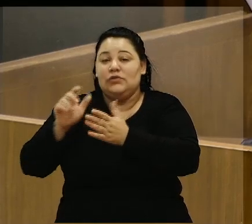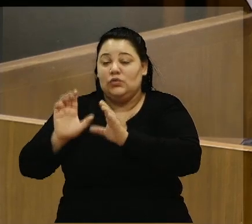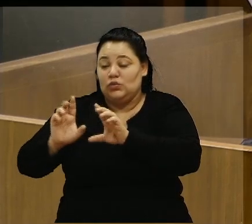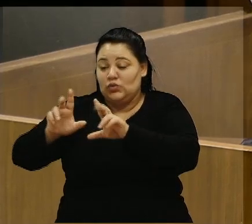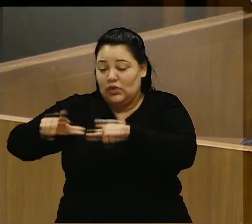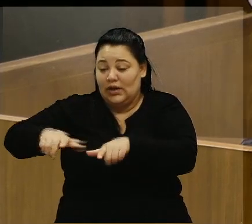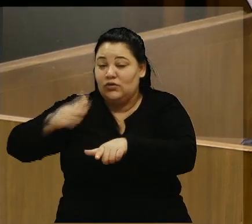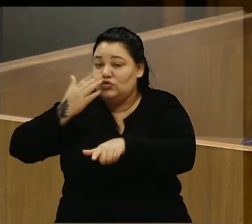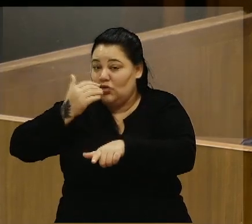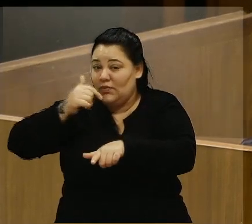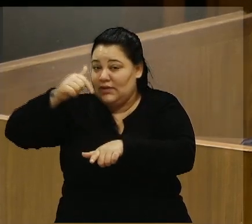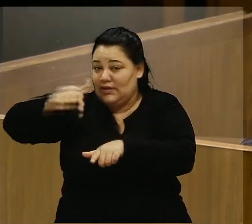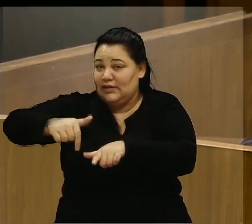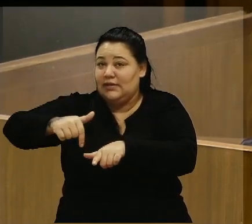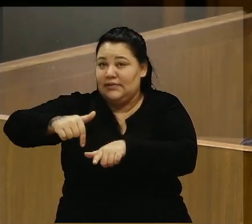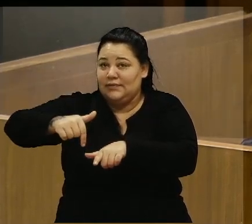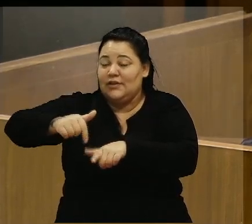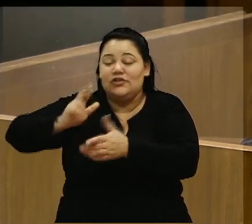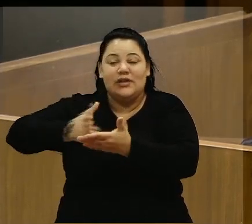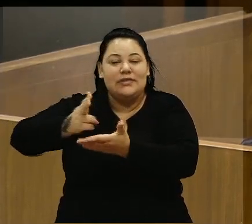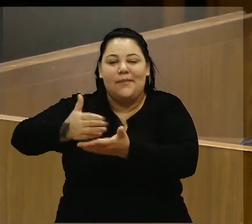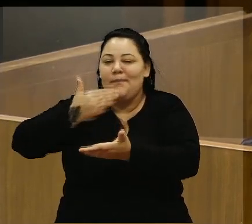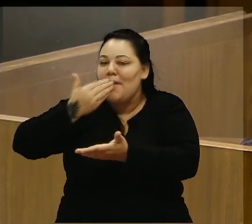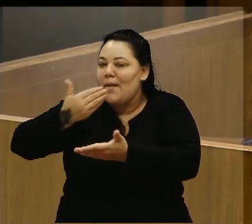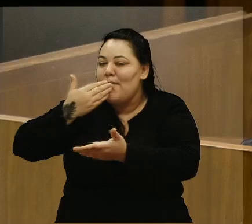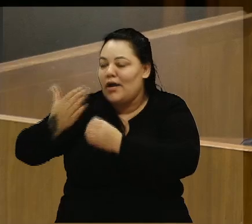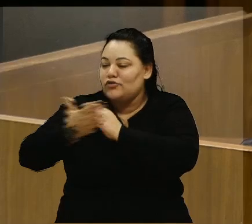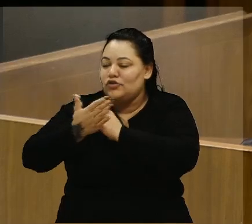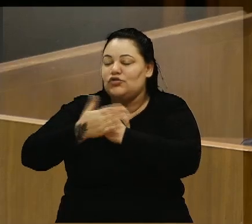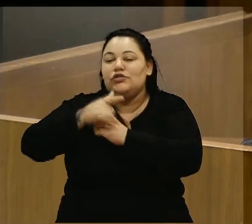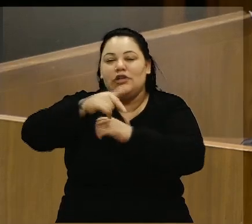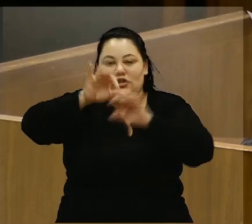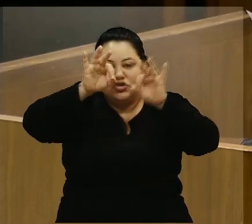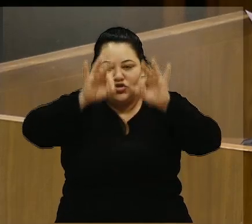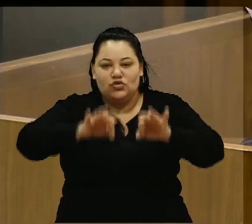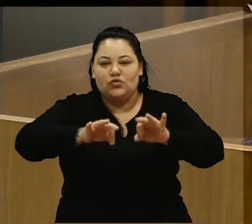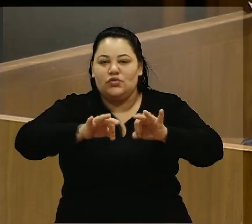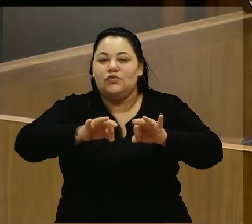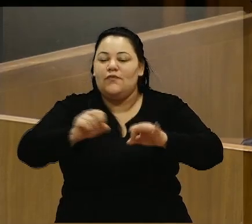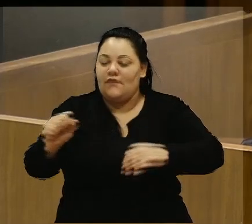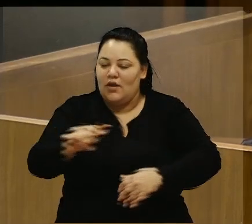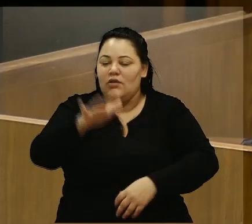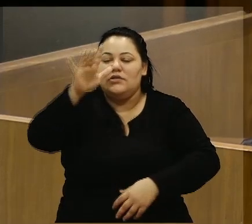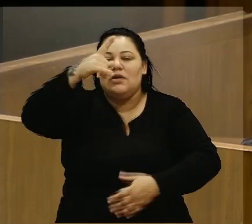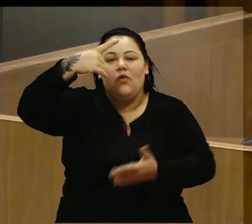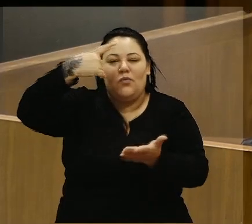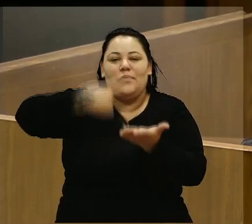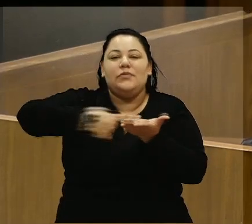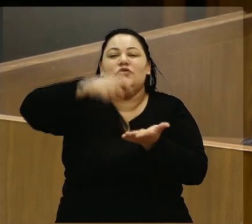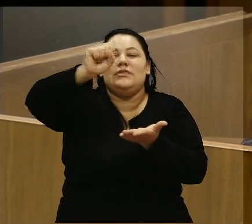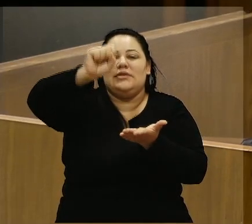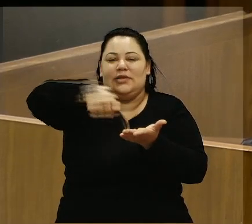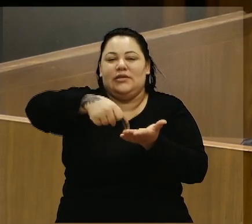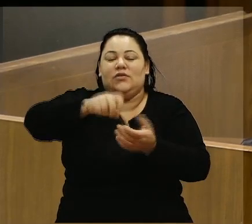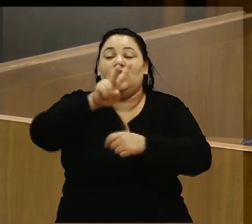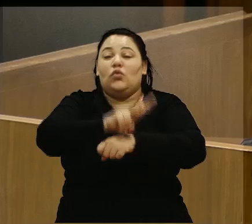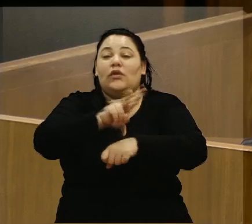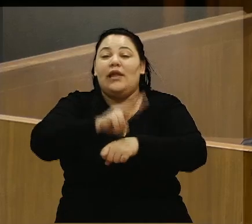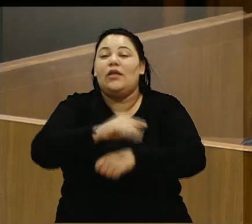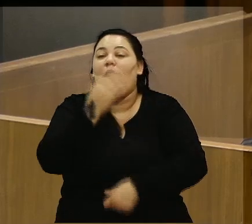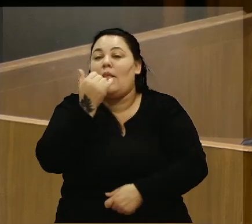das nossas ações, e é justo exaltar aqui o seu comprometimento com a segurança alimentar do nosso